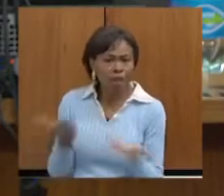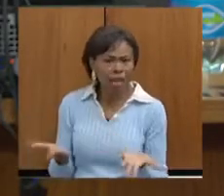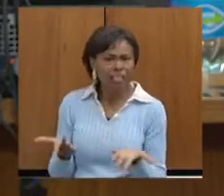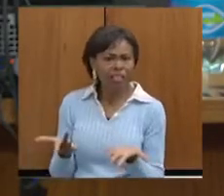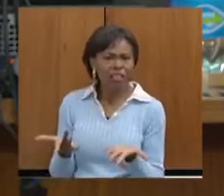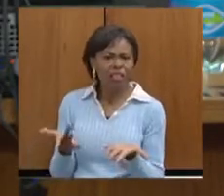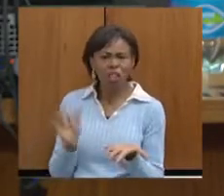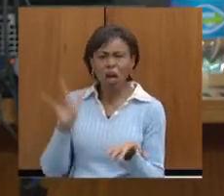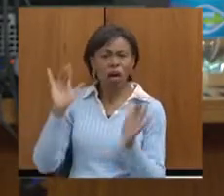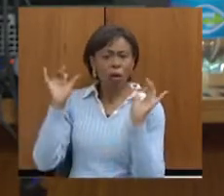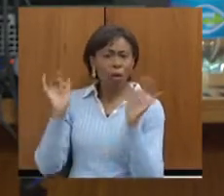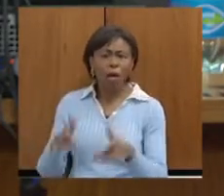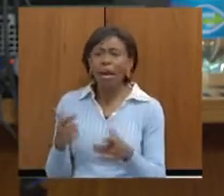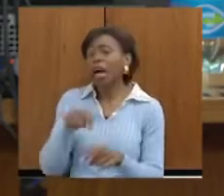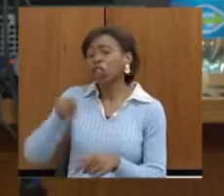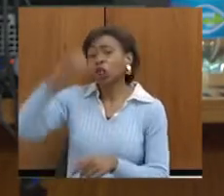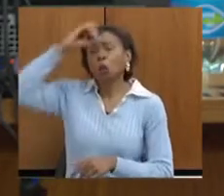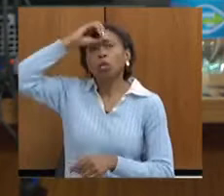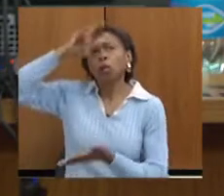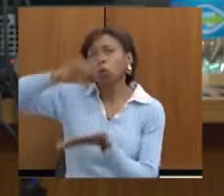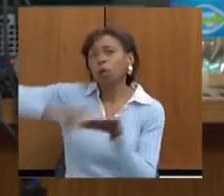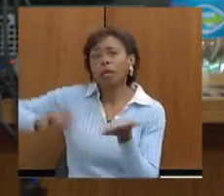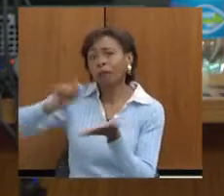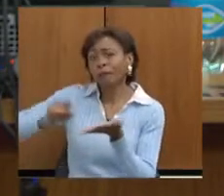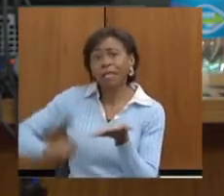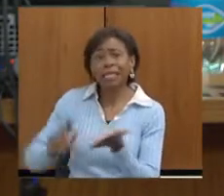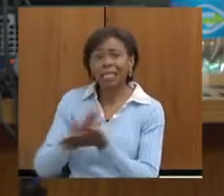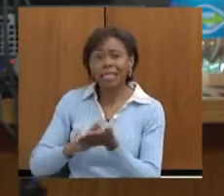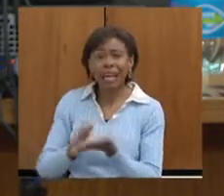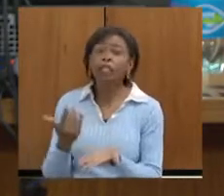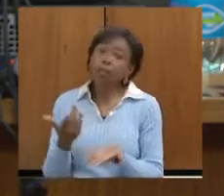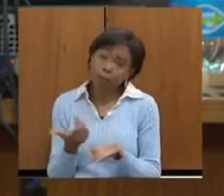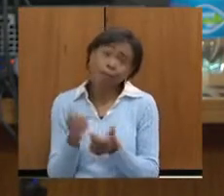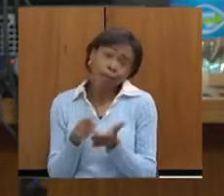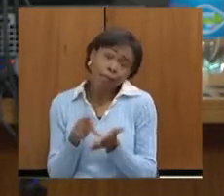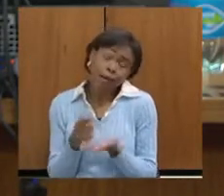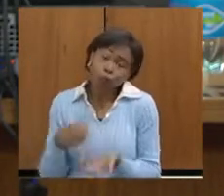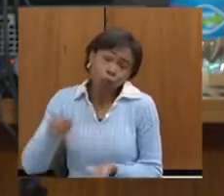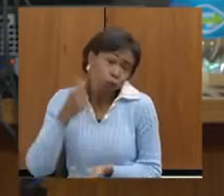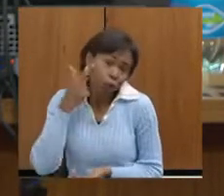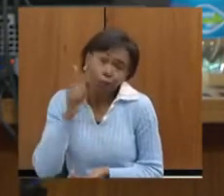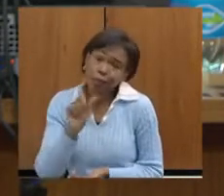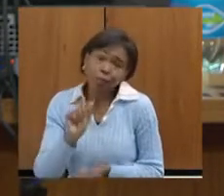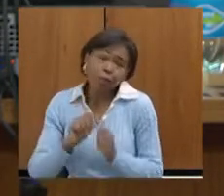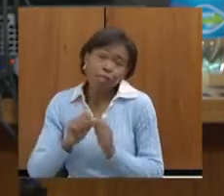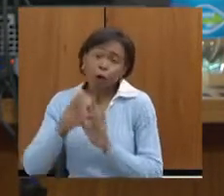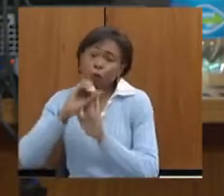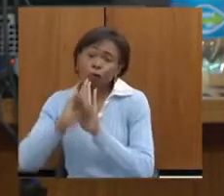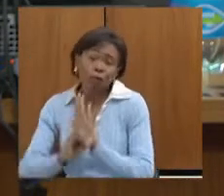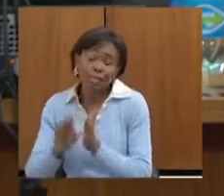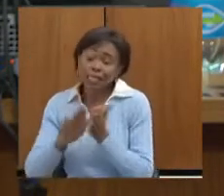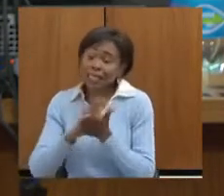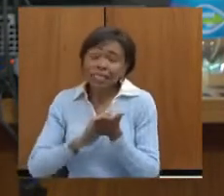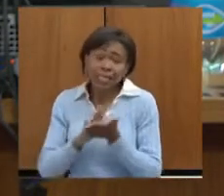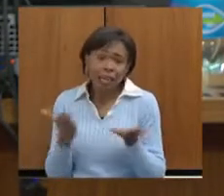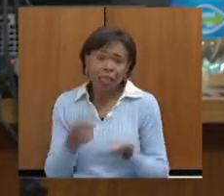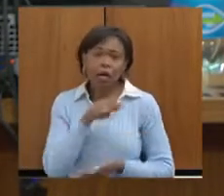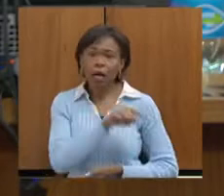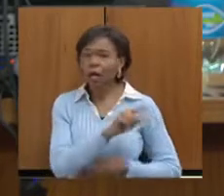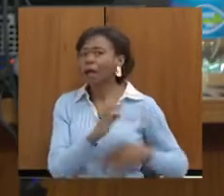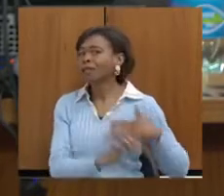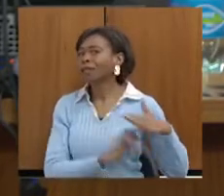atingido não sabe fazer documento a gente tem que falar a realidade muitos de Nós não sabemos fazer Ofício Enquanto isso a